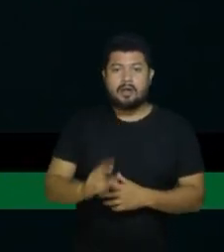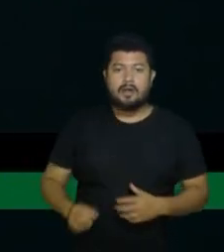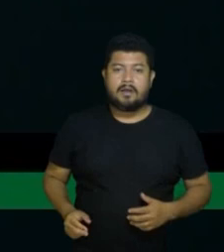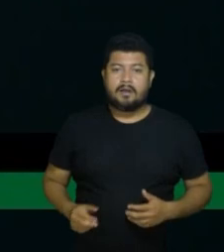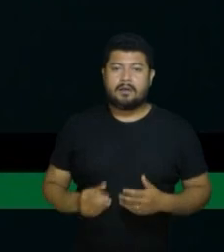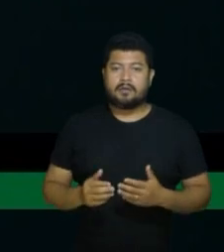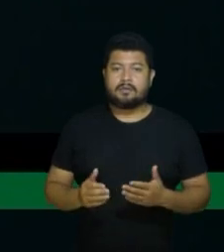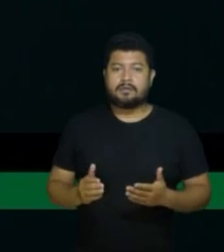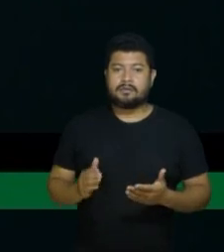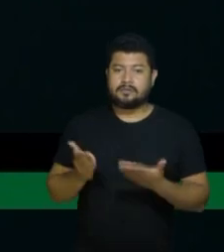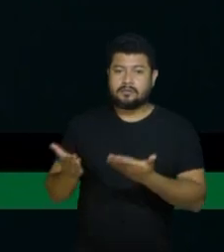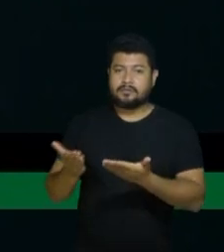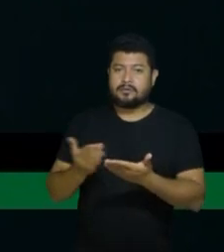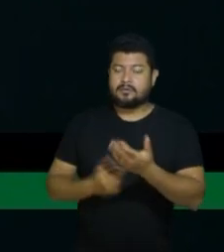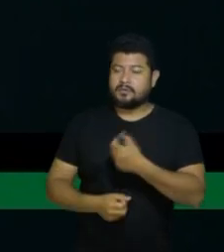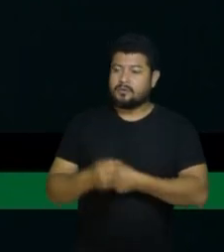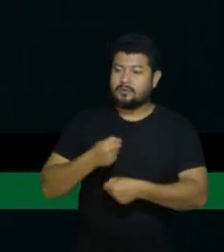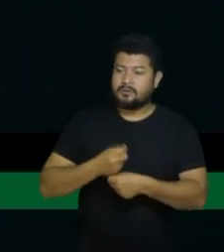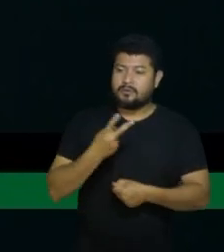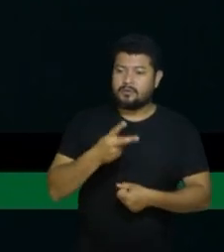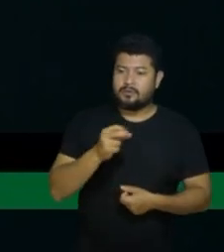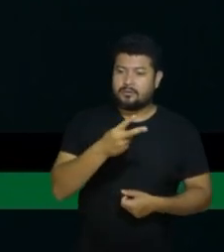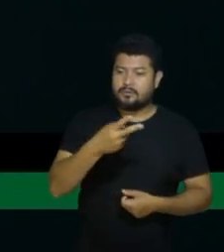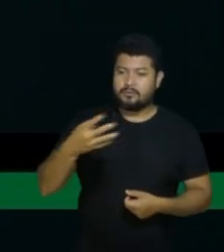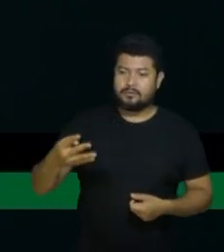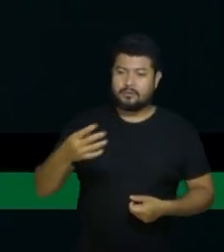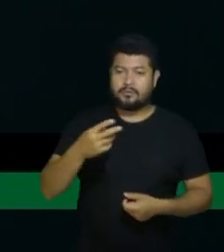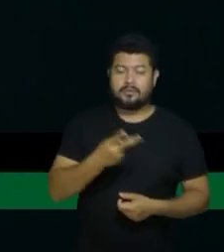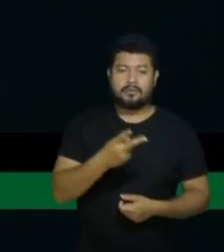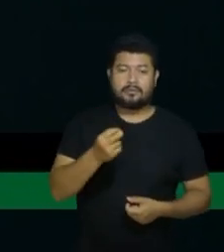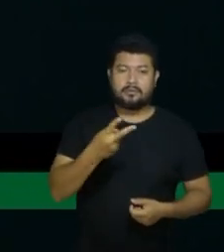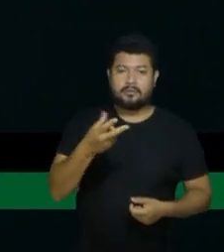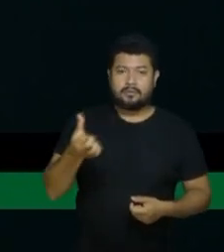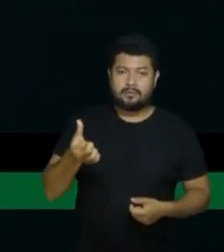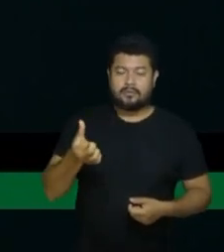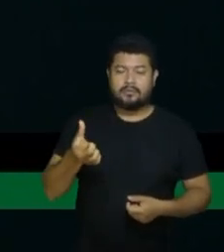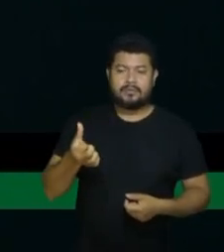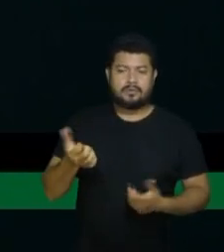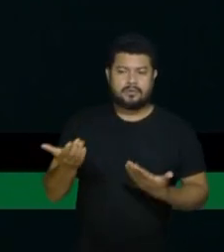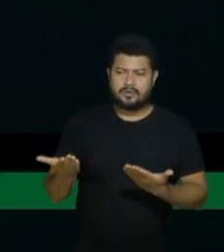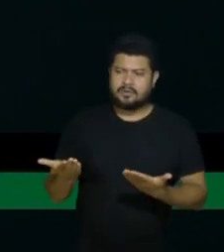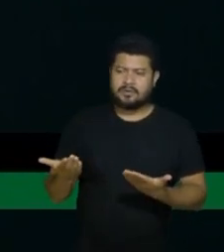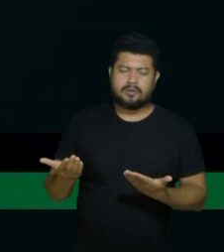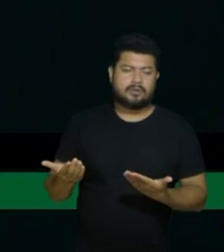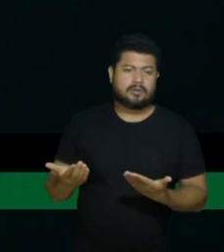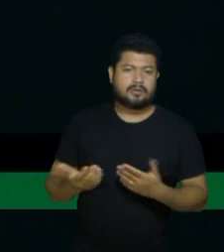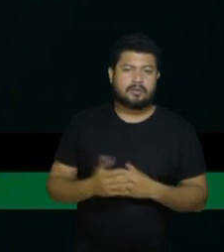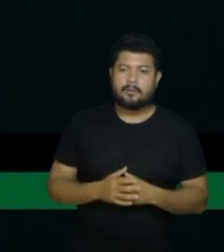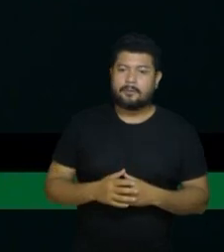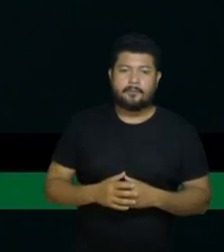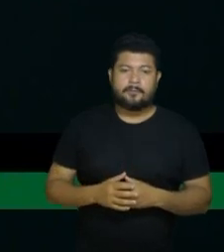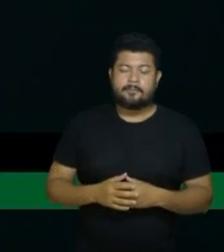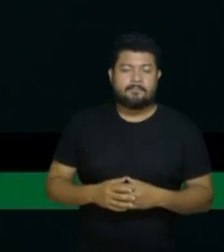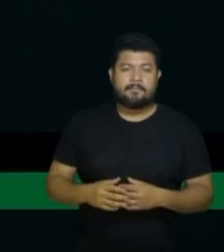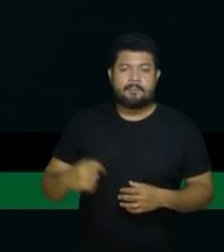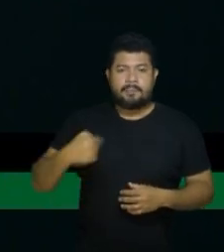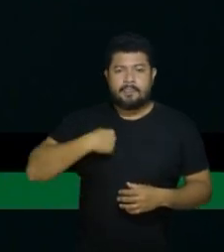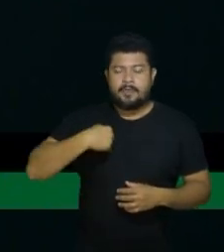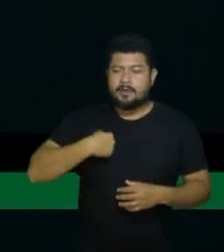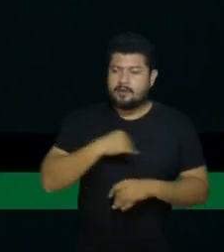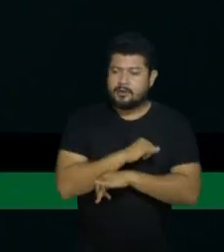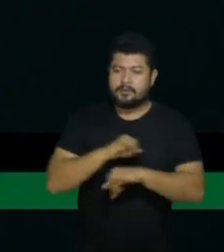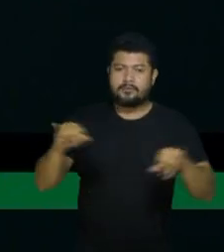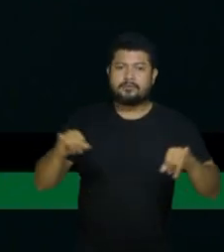2024 e 26 então não é aqui um desabafo muito pelo contrário Gostaria que todos